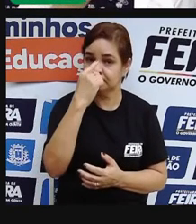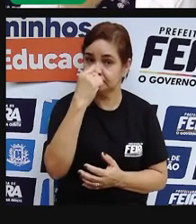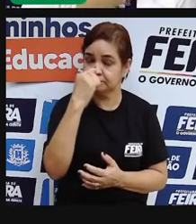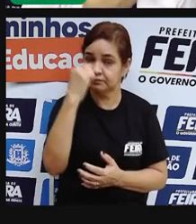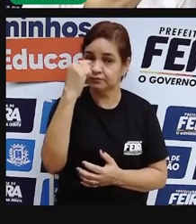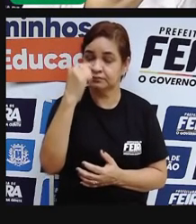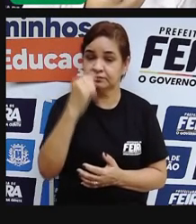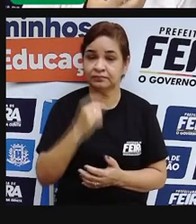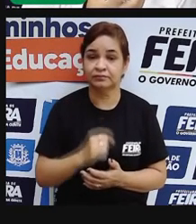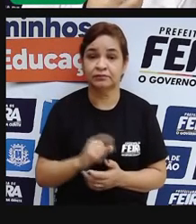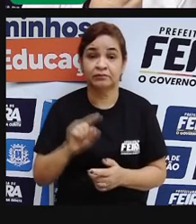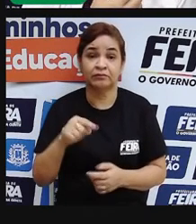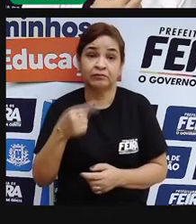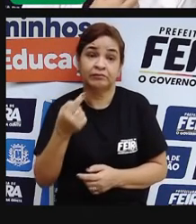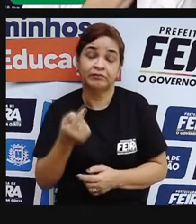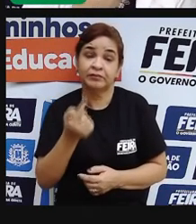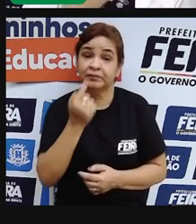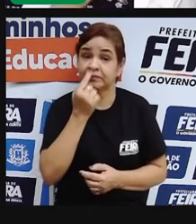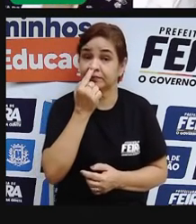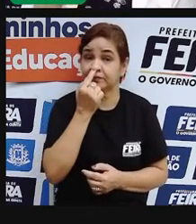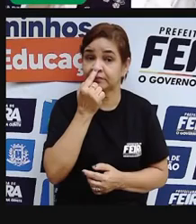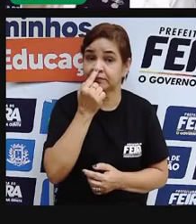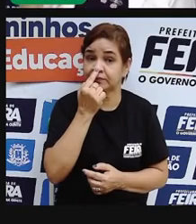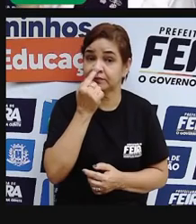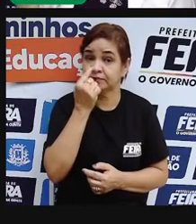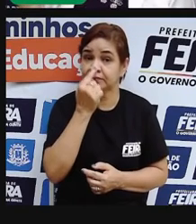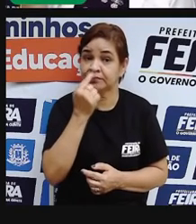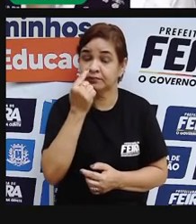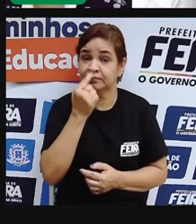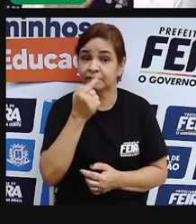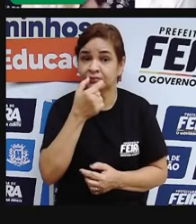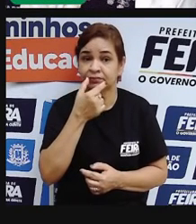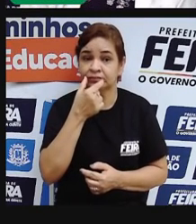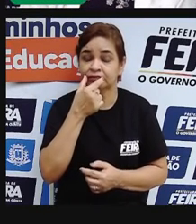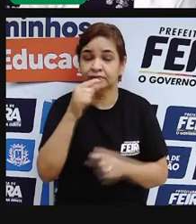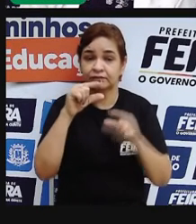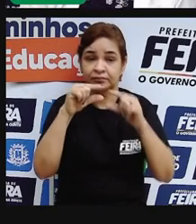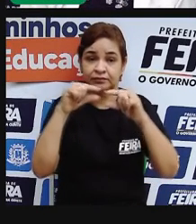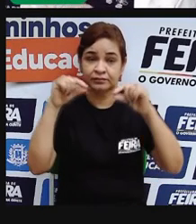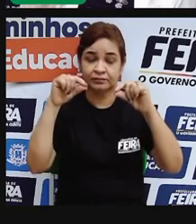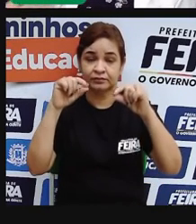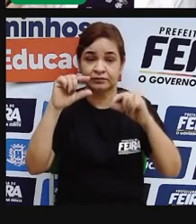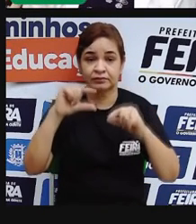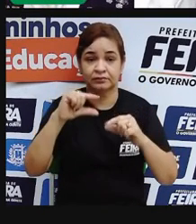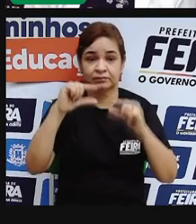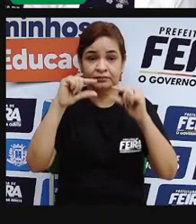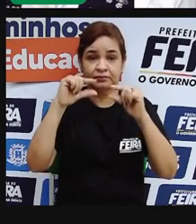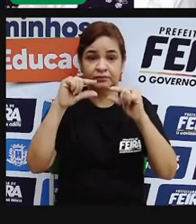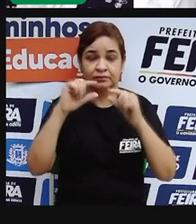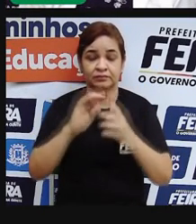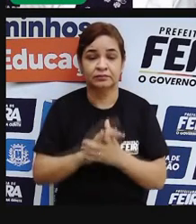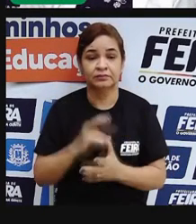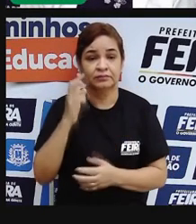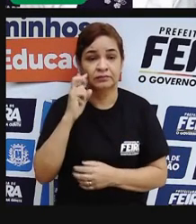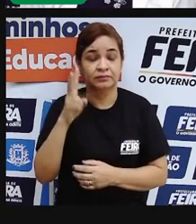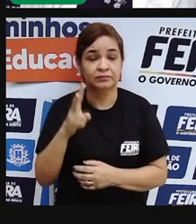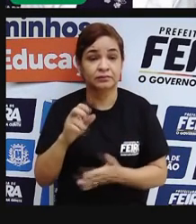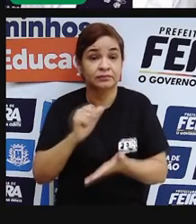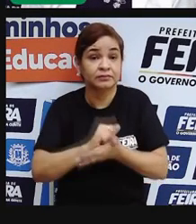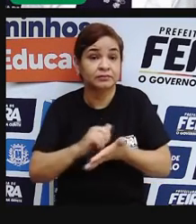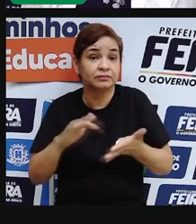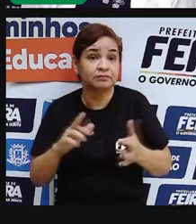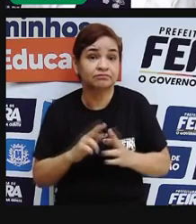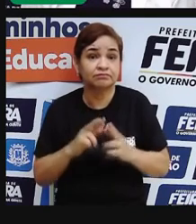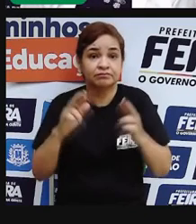afilado outras pessoas que são o nariz mais arredondado lábio mais fino lábio mais grosso tendo em vista essas